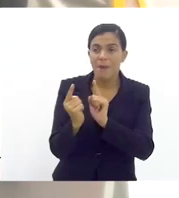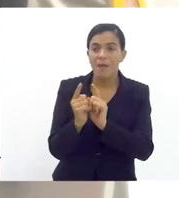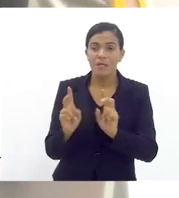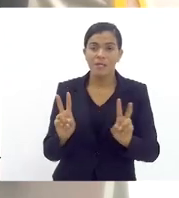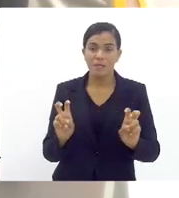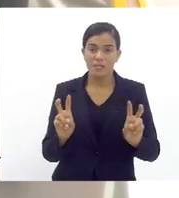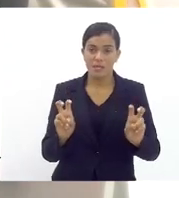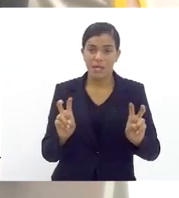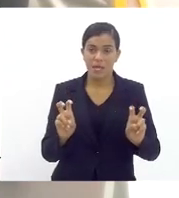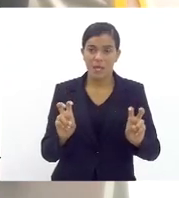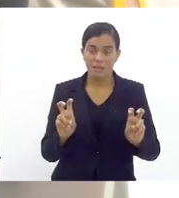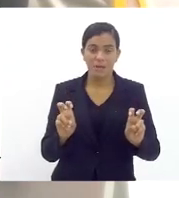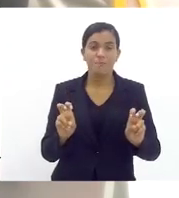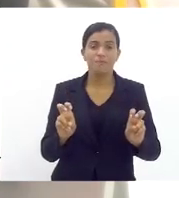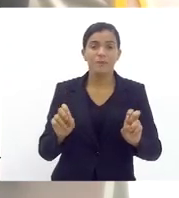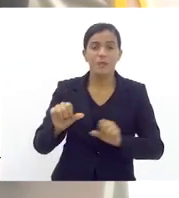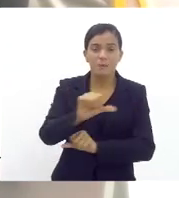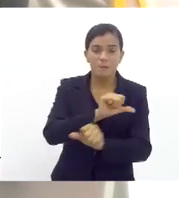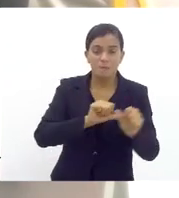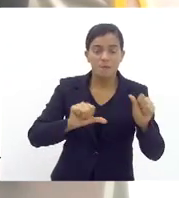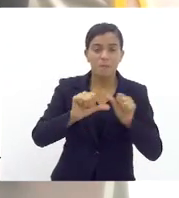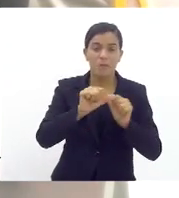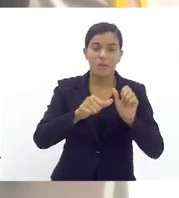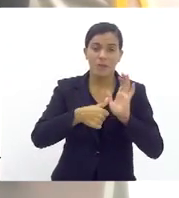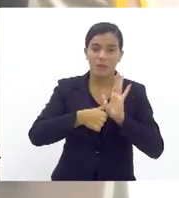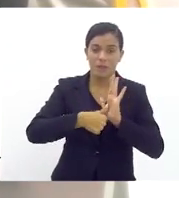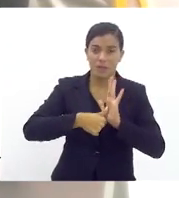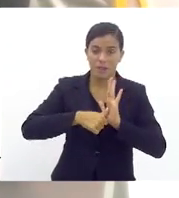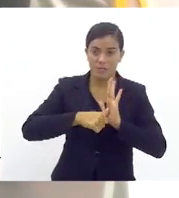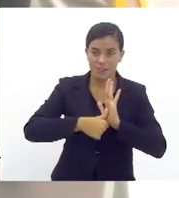de requalificação civil. E